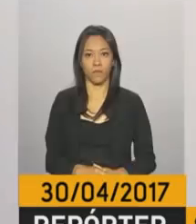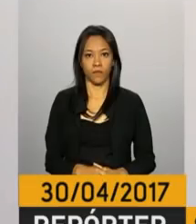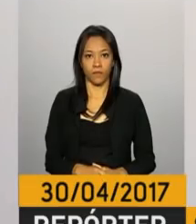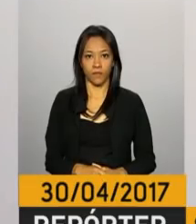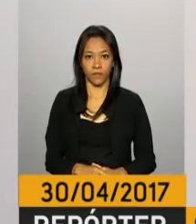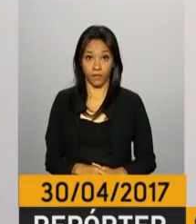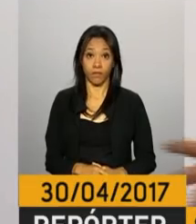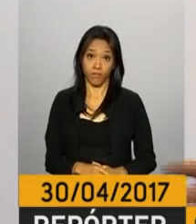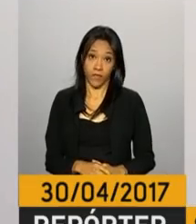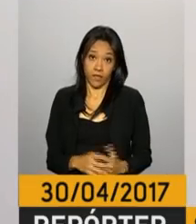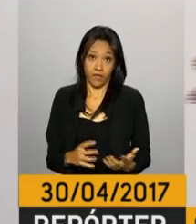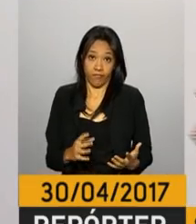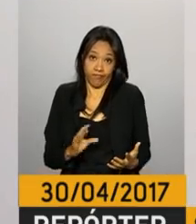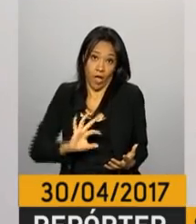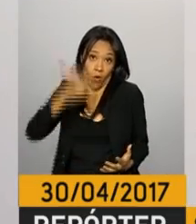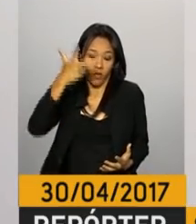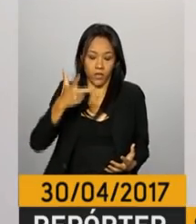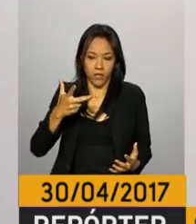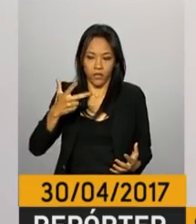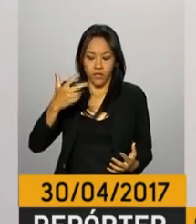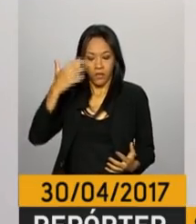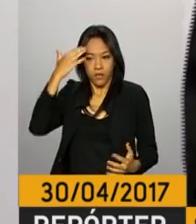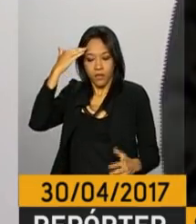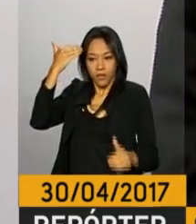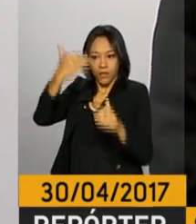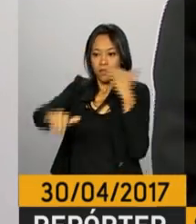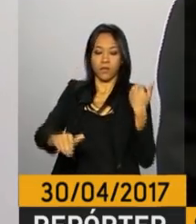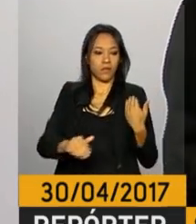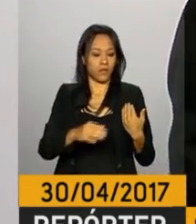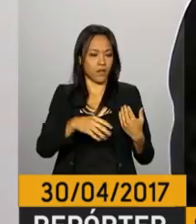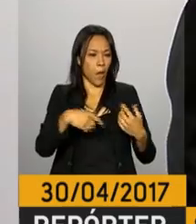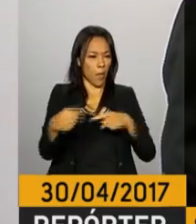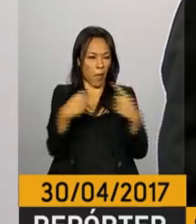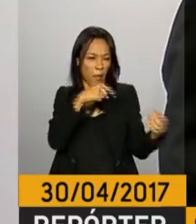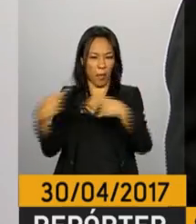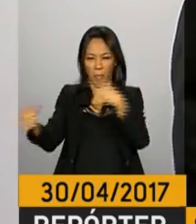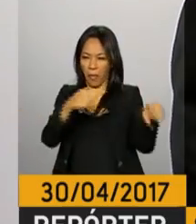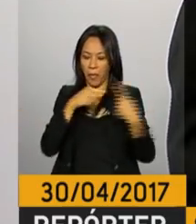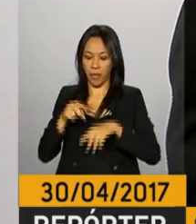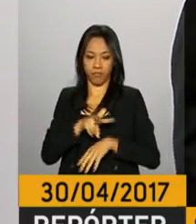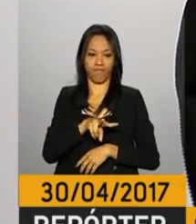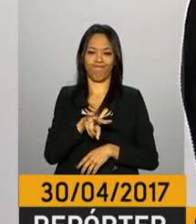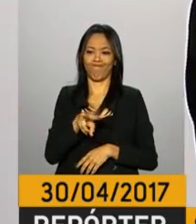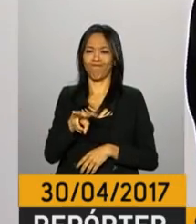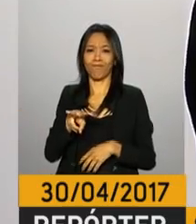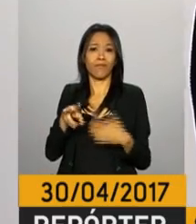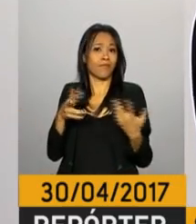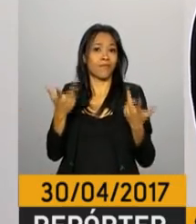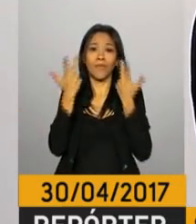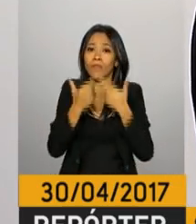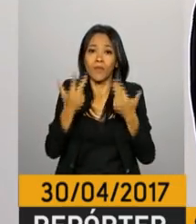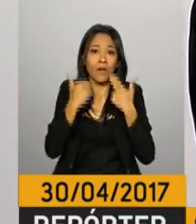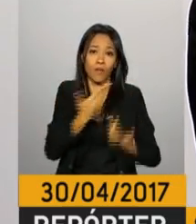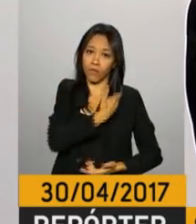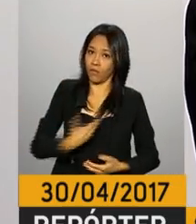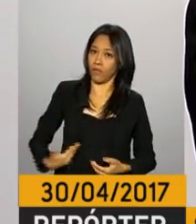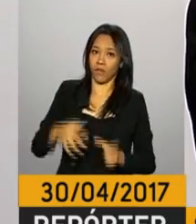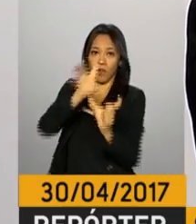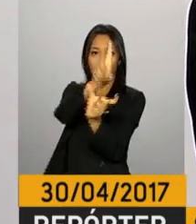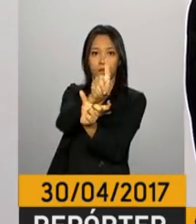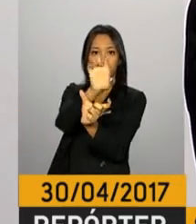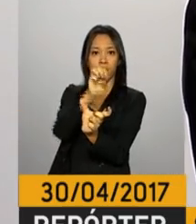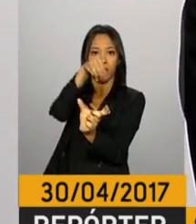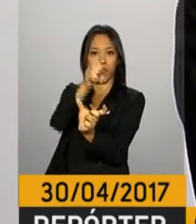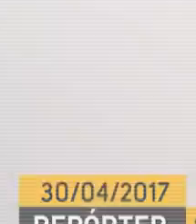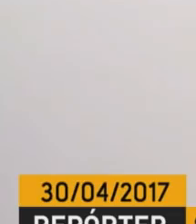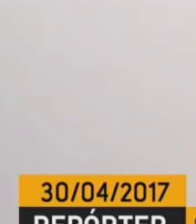primeiro momento, naturalmente, incompreensões, objeções, contestações, mas que são típicas da democracia plena que nós vivemos